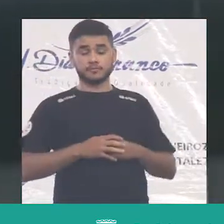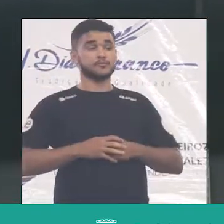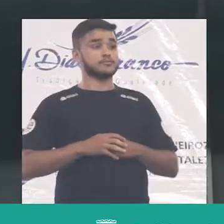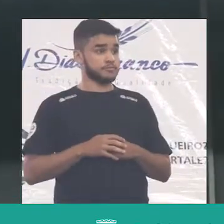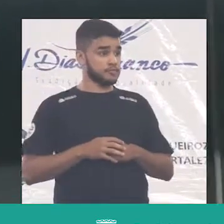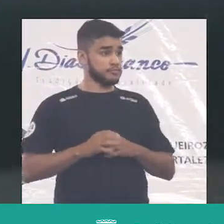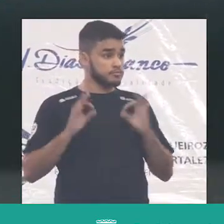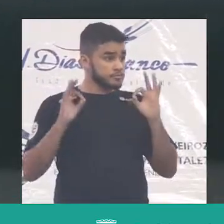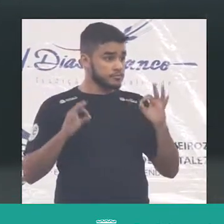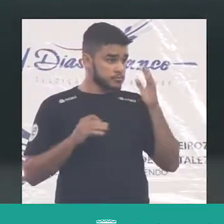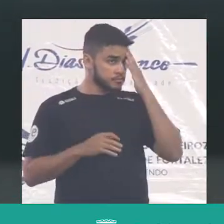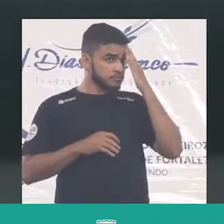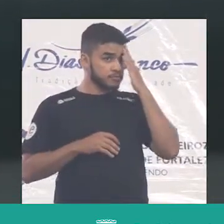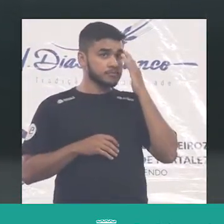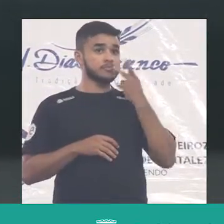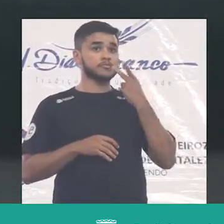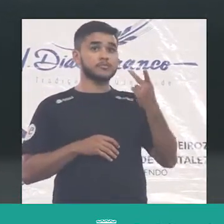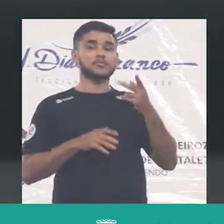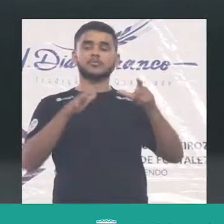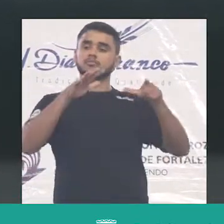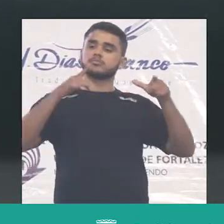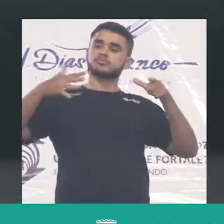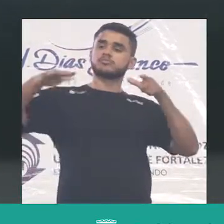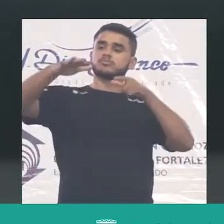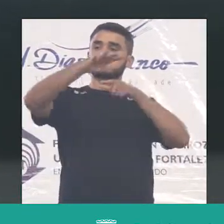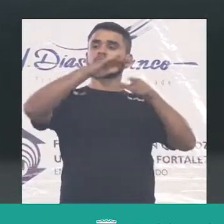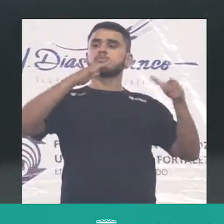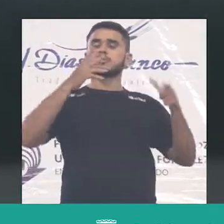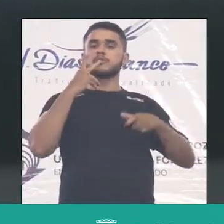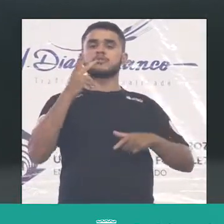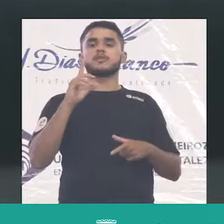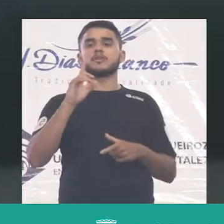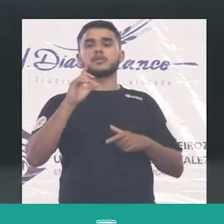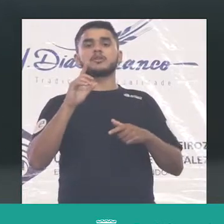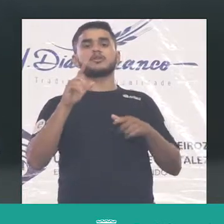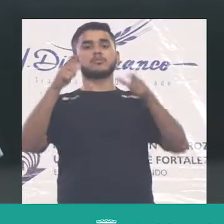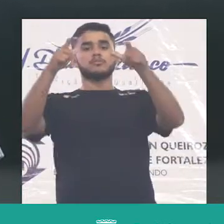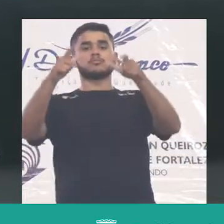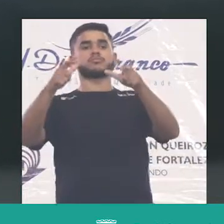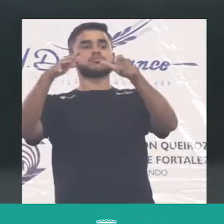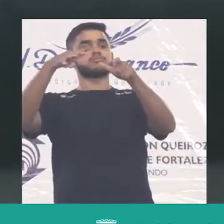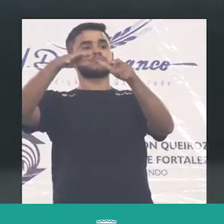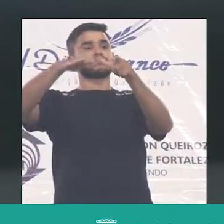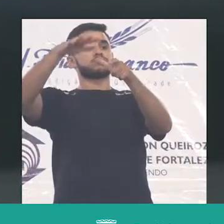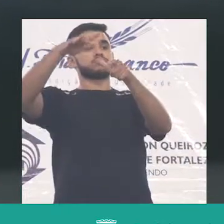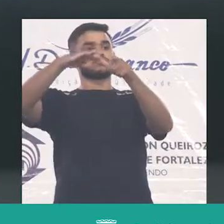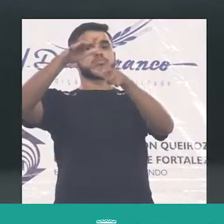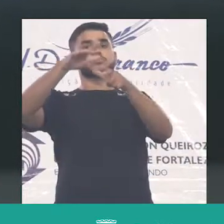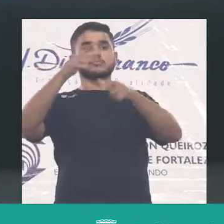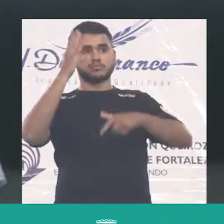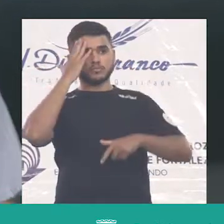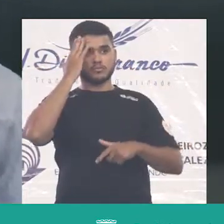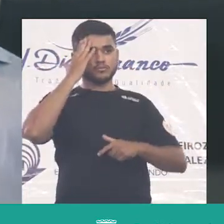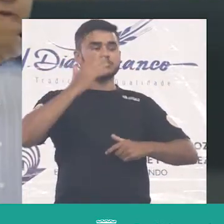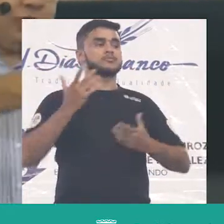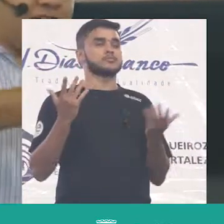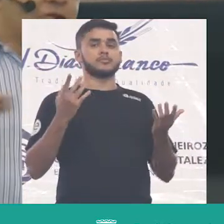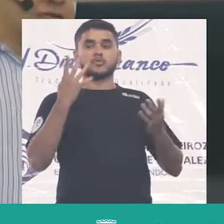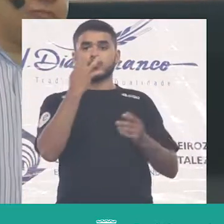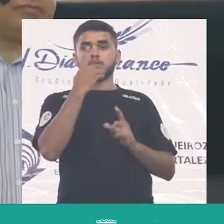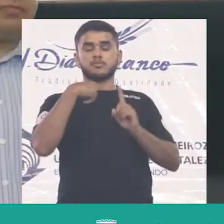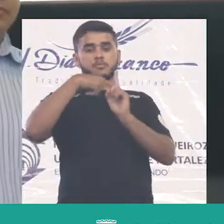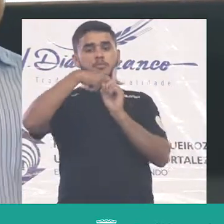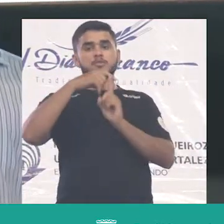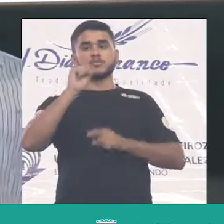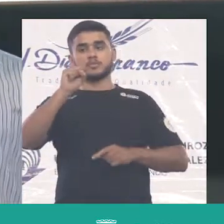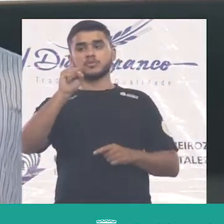12 e ficou 4, é porque a parte que vai ser ocupada pela ilha seca vai ter que ser equivalente a 8 metros cúbicos. 4 mais 8 igual a